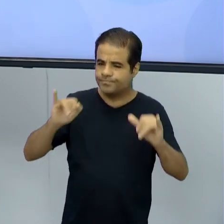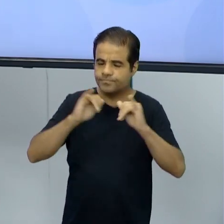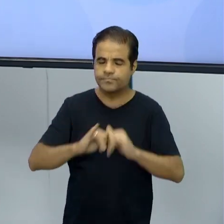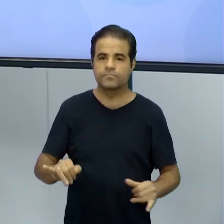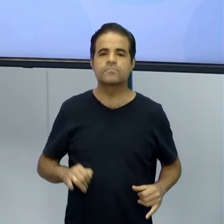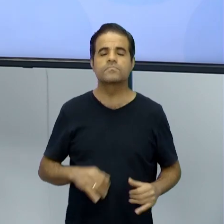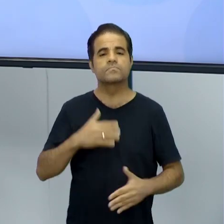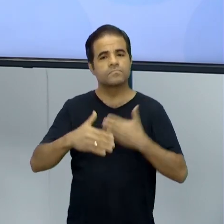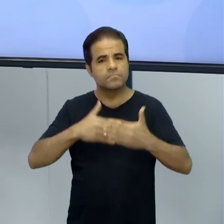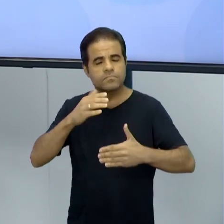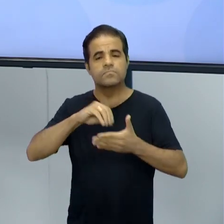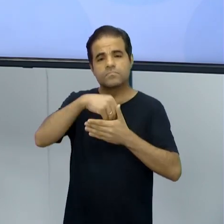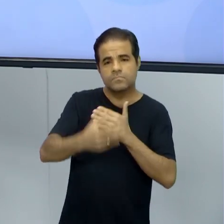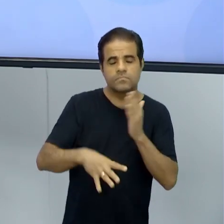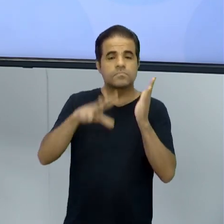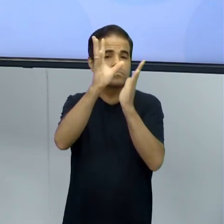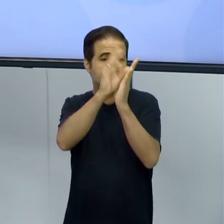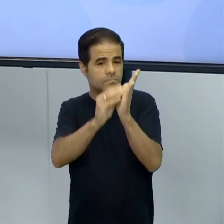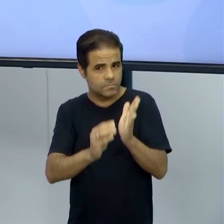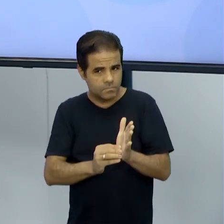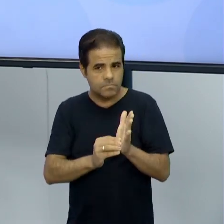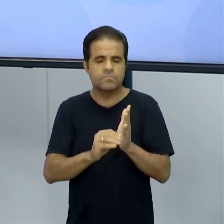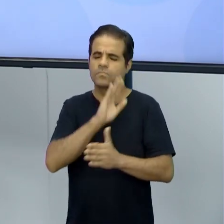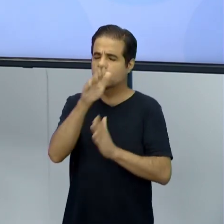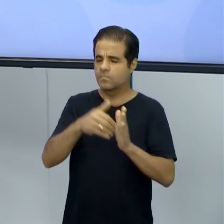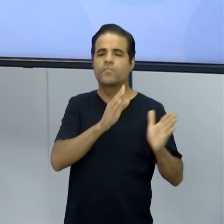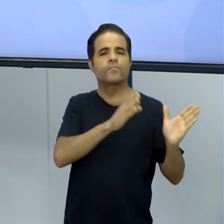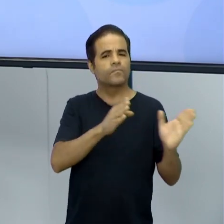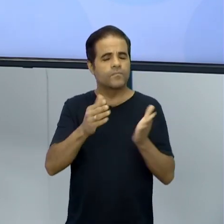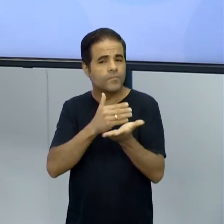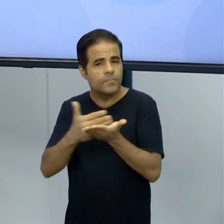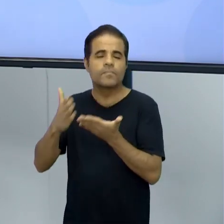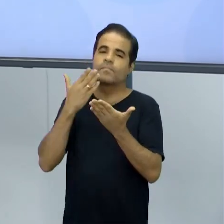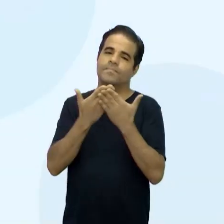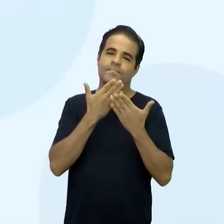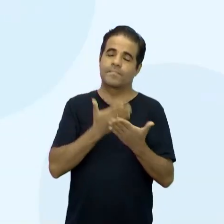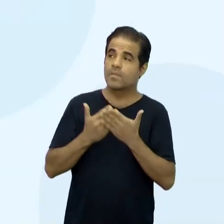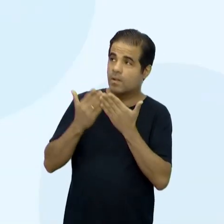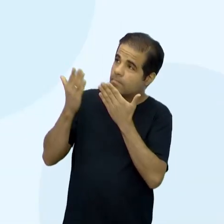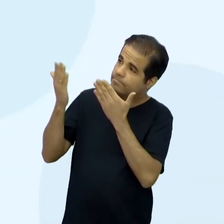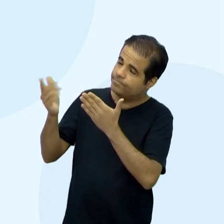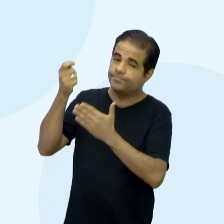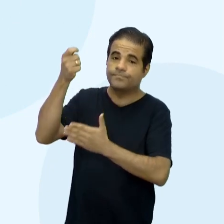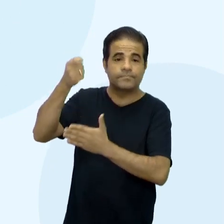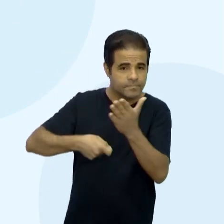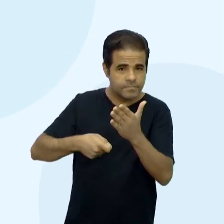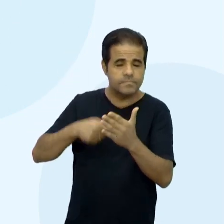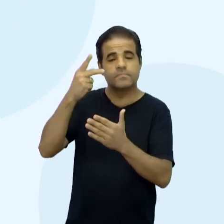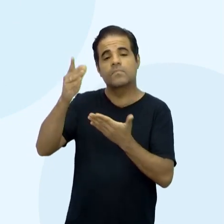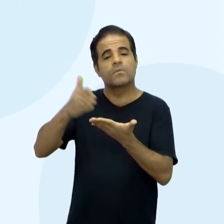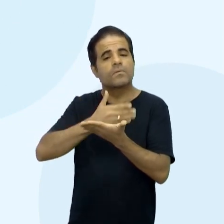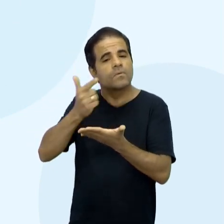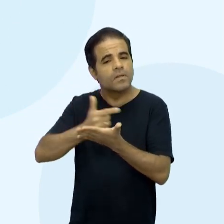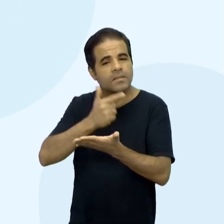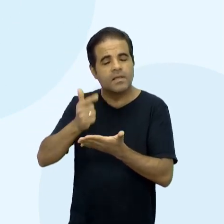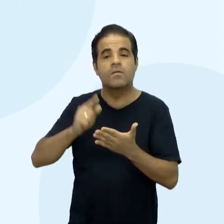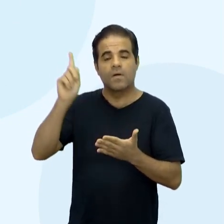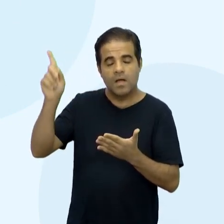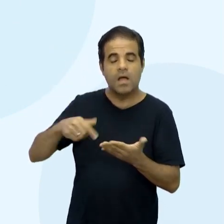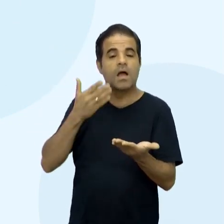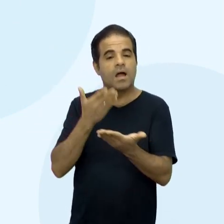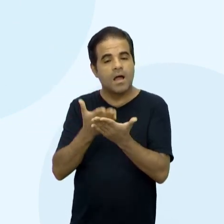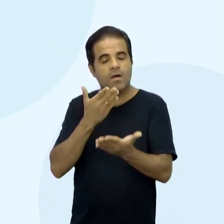notícia, produtores de conteúdo. Então, para ficar tudo organizado, começarmos a nossa aula, tá aí, anota aí no seu caderno, essa é